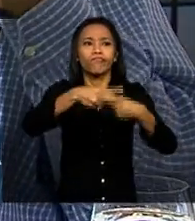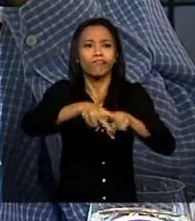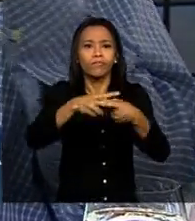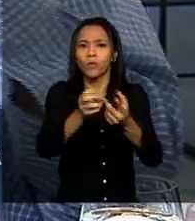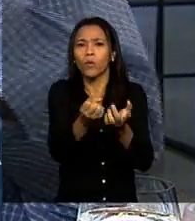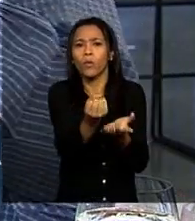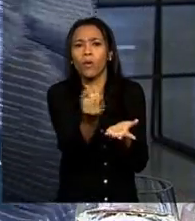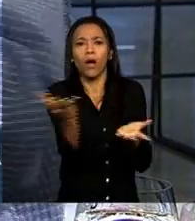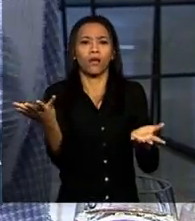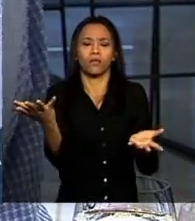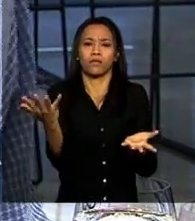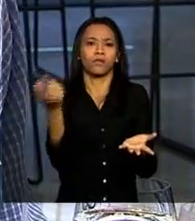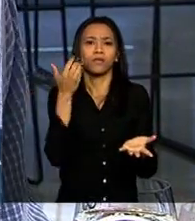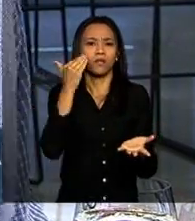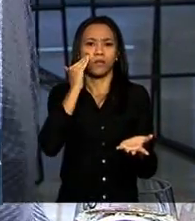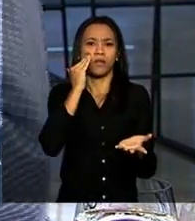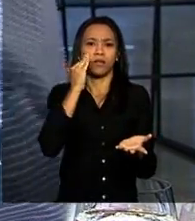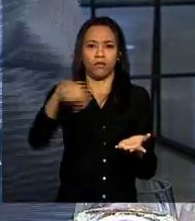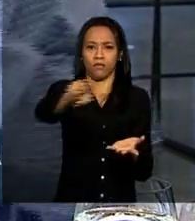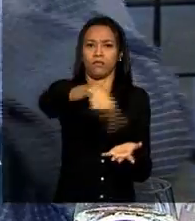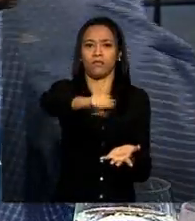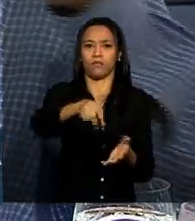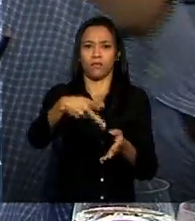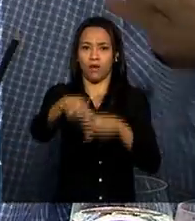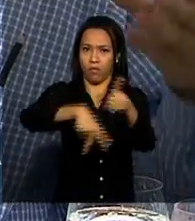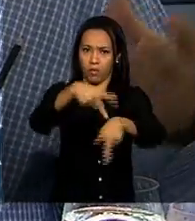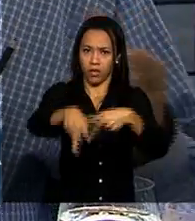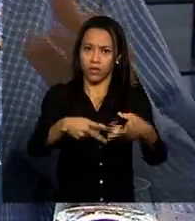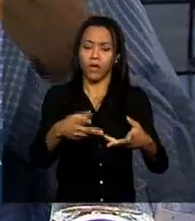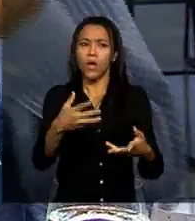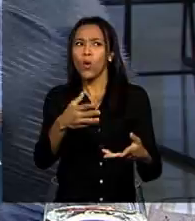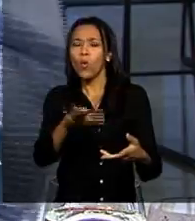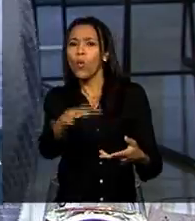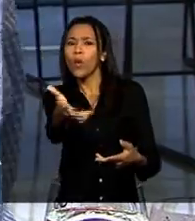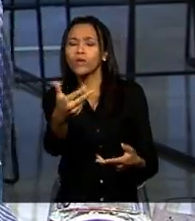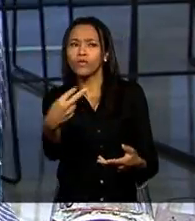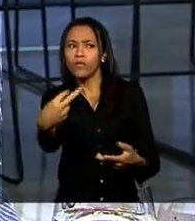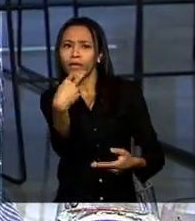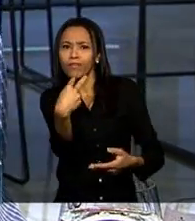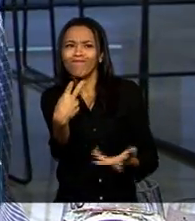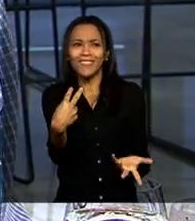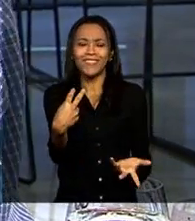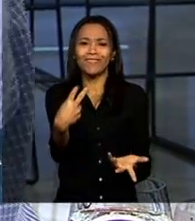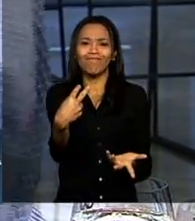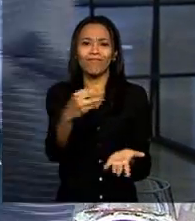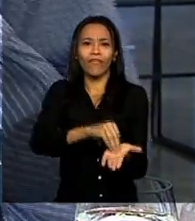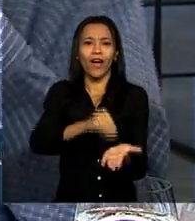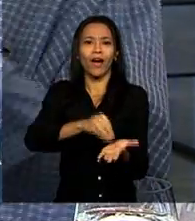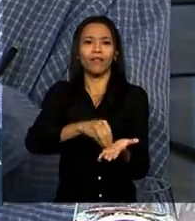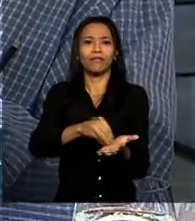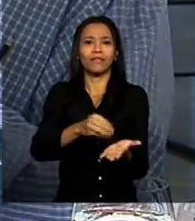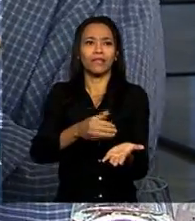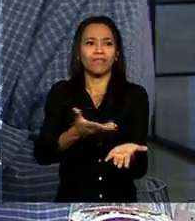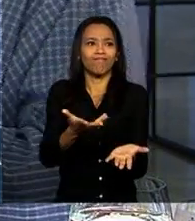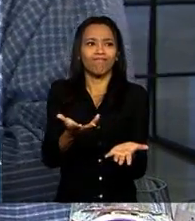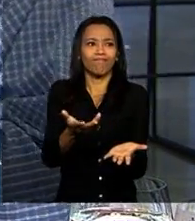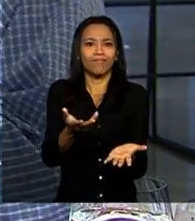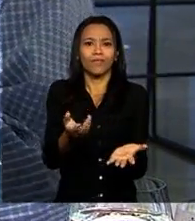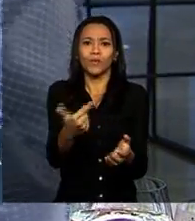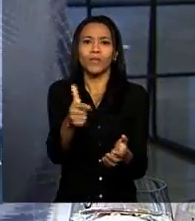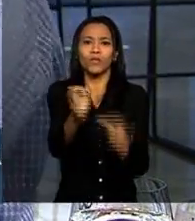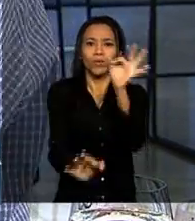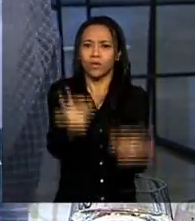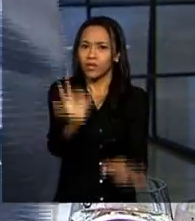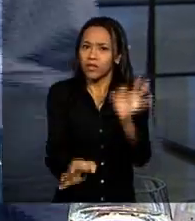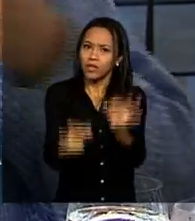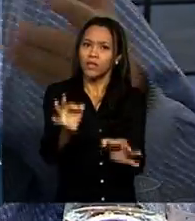e e e como sempre acontece quando ela vê uma coisa que ela não entende Ela acha que é uma injustiça mesmo que ela seja racional